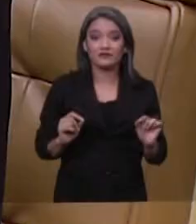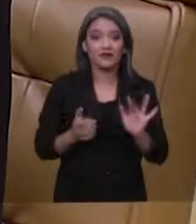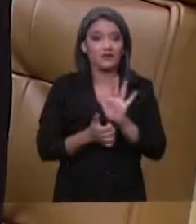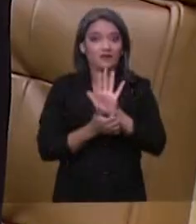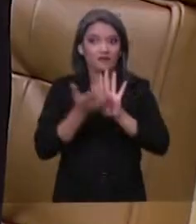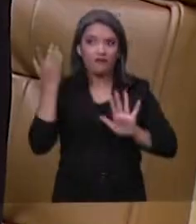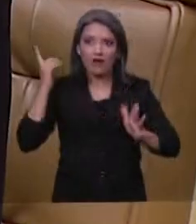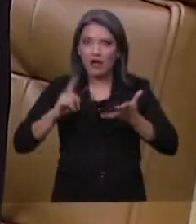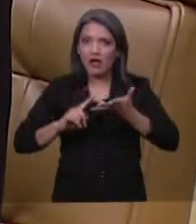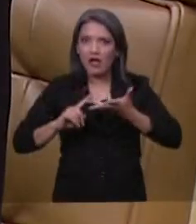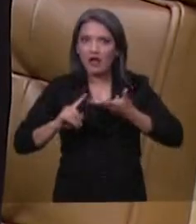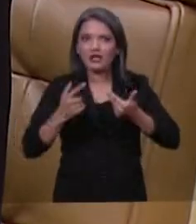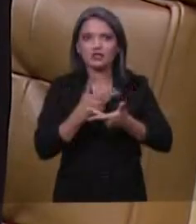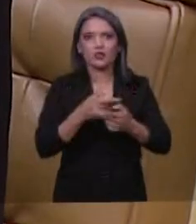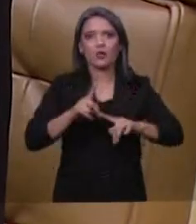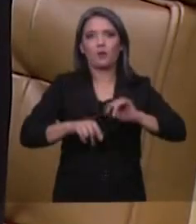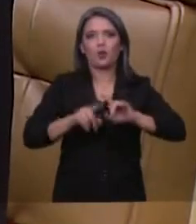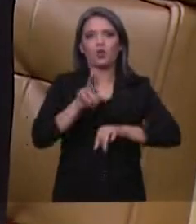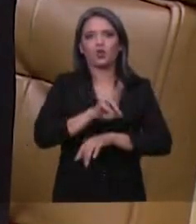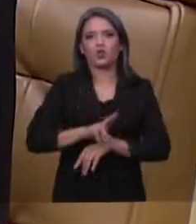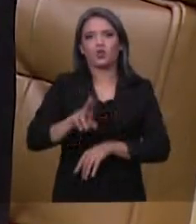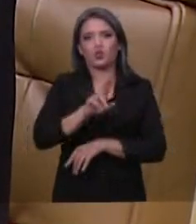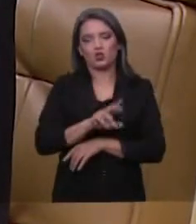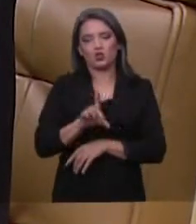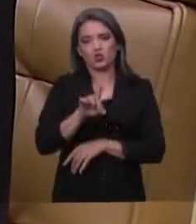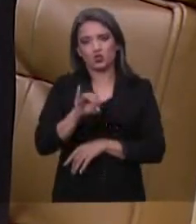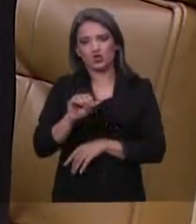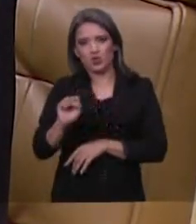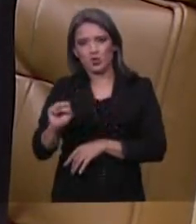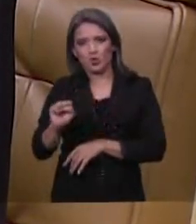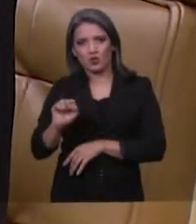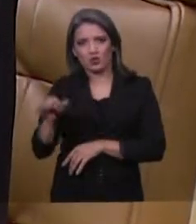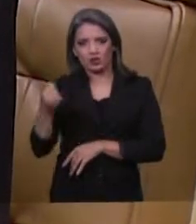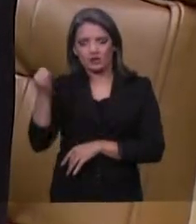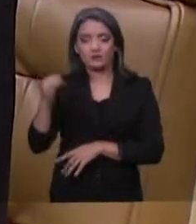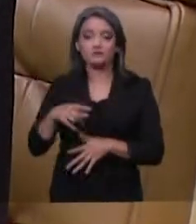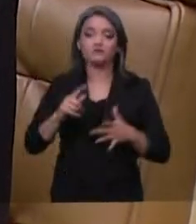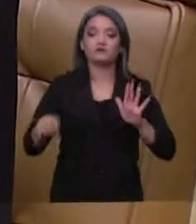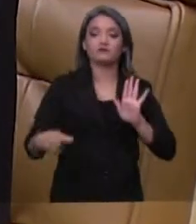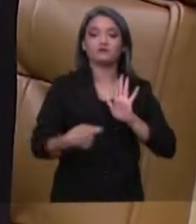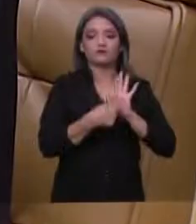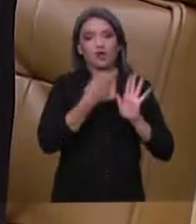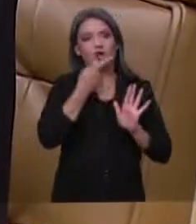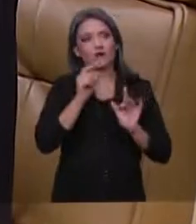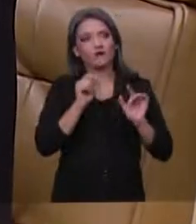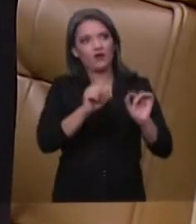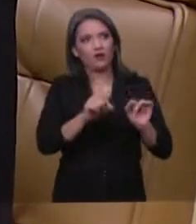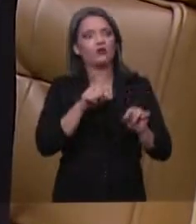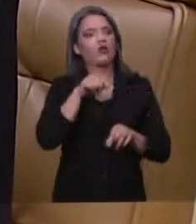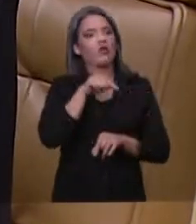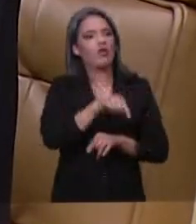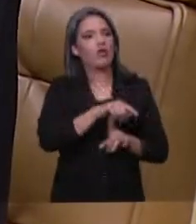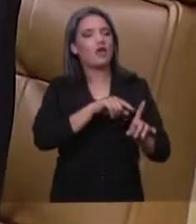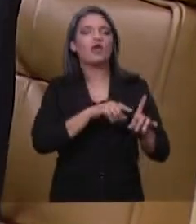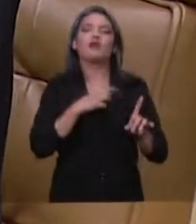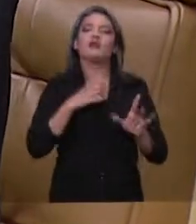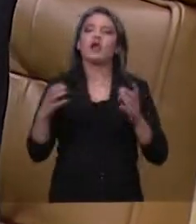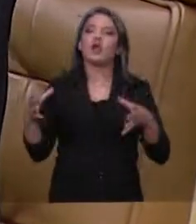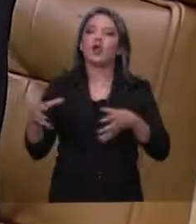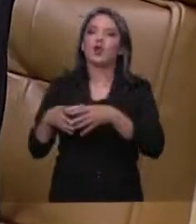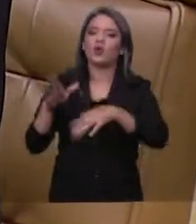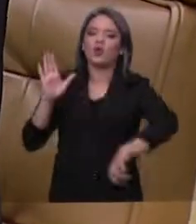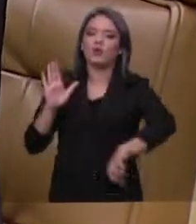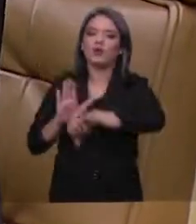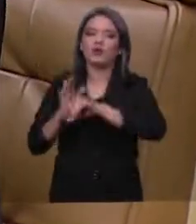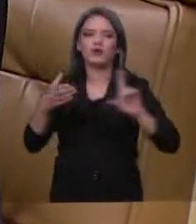dos instrumentos empregados naquele dia. A procedência da denúncia no que toca ao delito de associação criminosa armada é igualmente